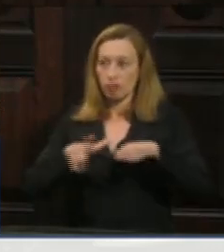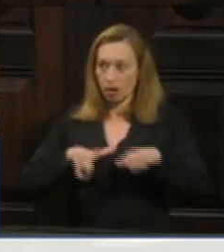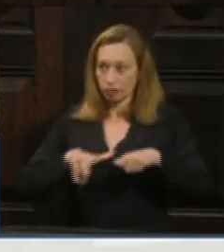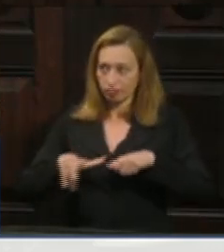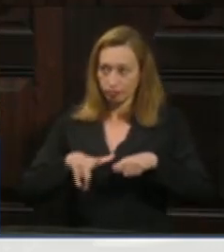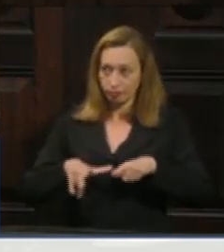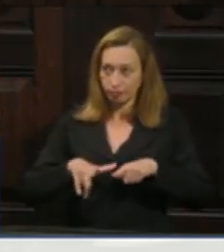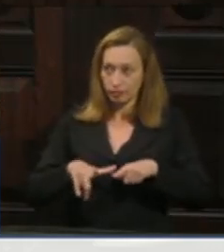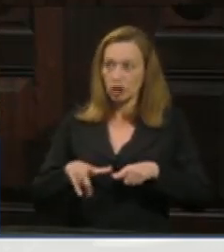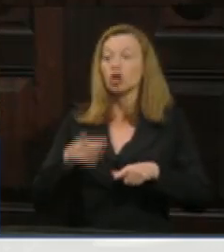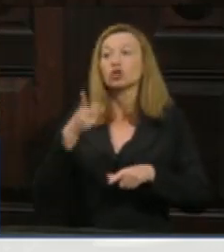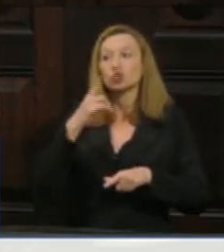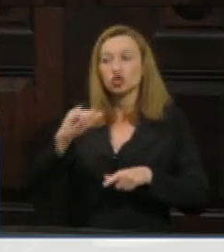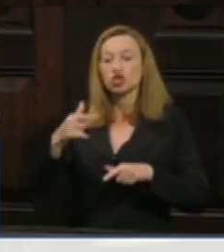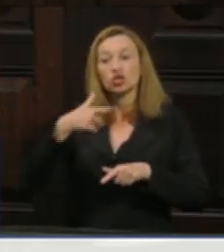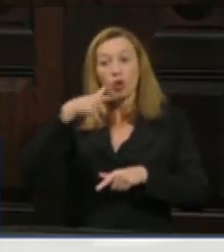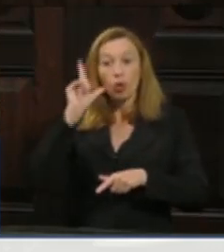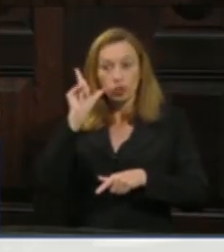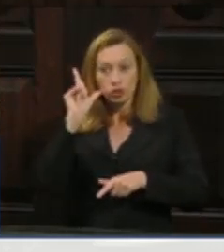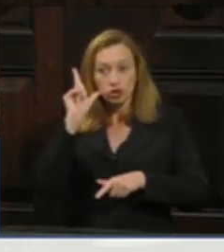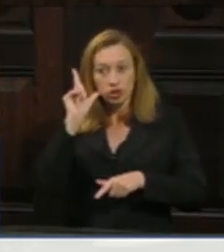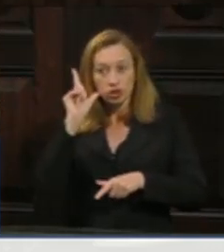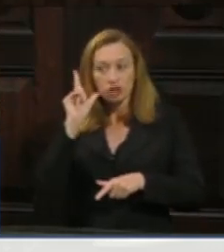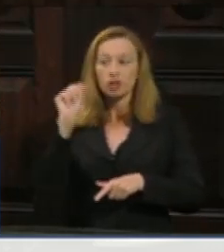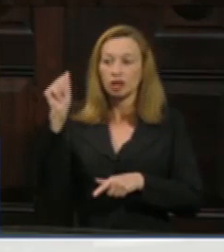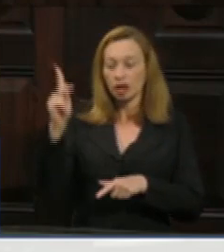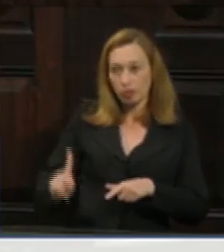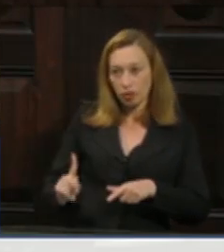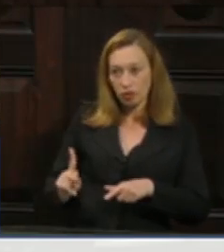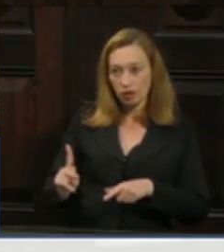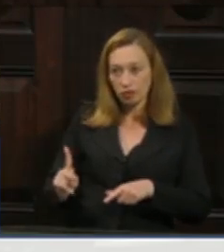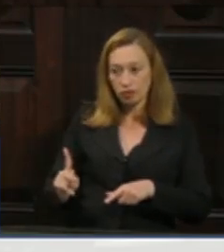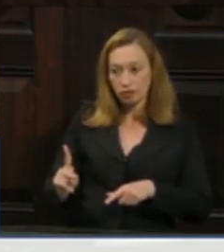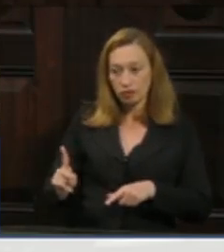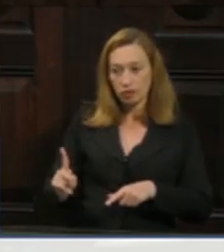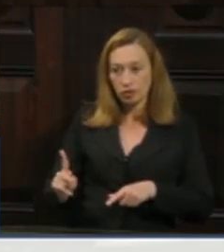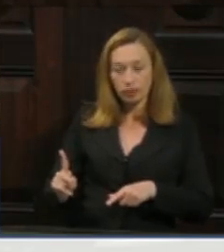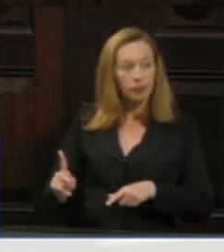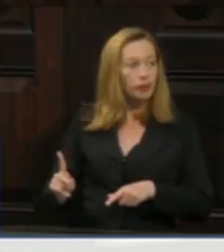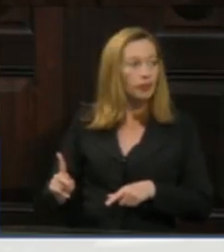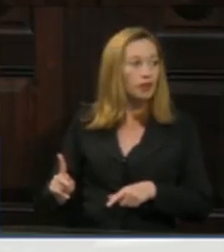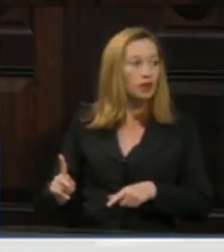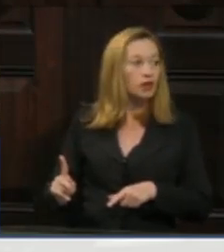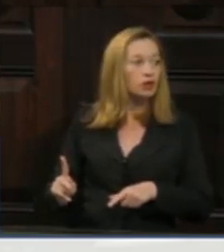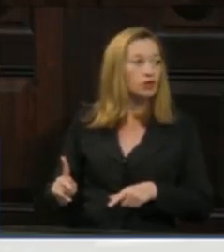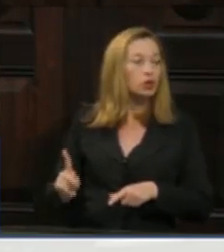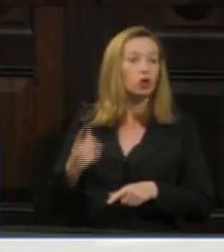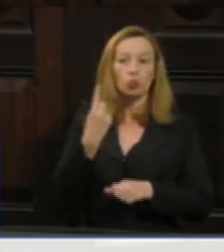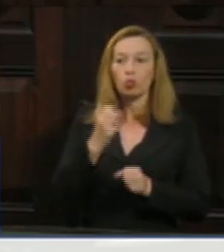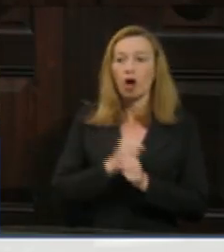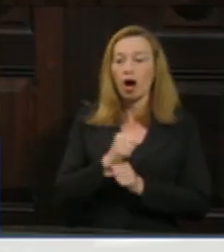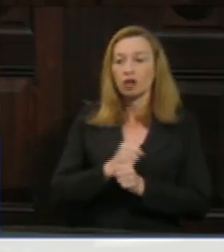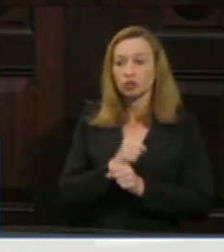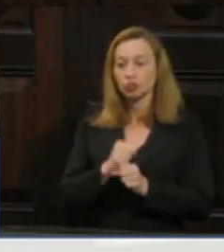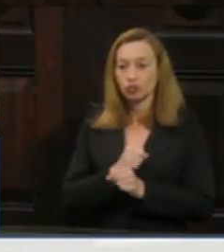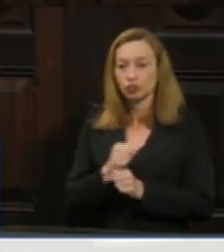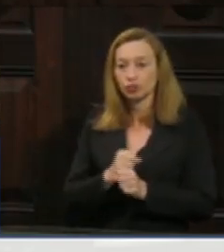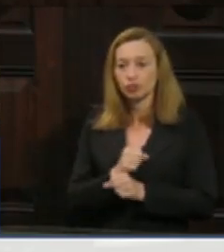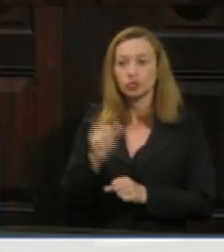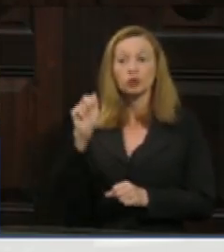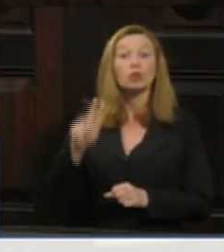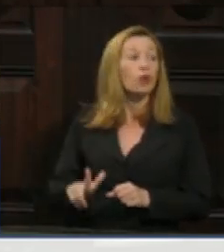intensos. Mas diria, senhor presidente, que apesar de estarmos